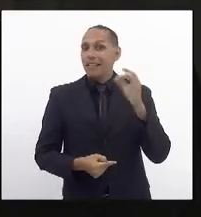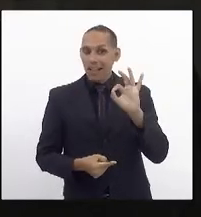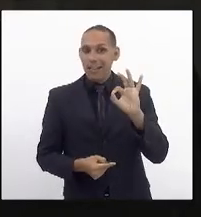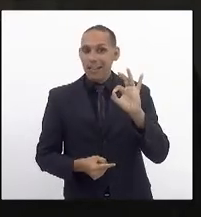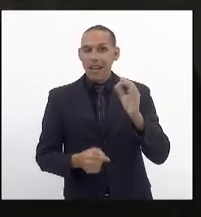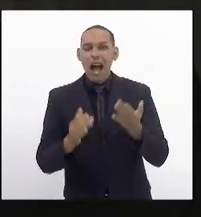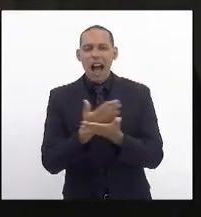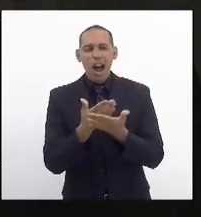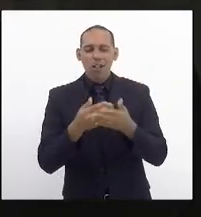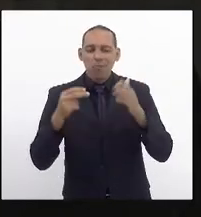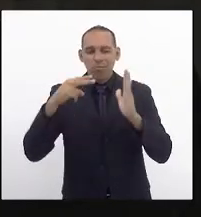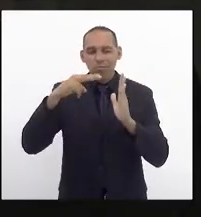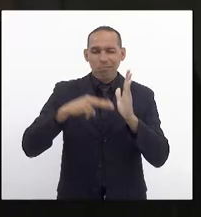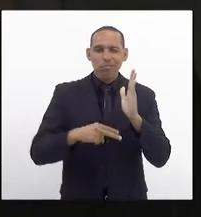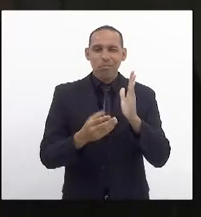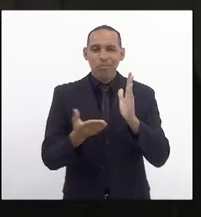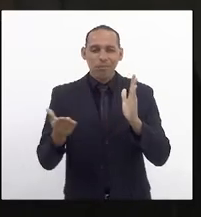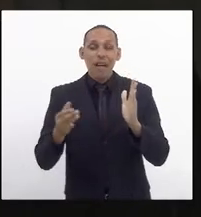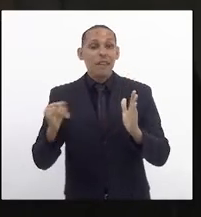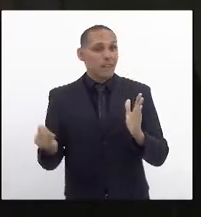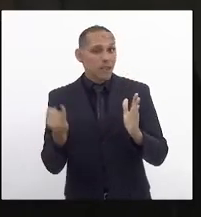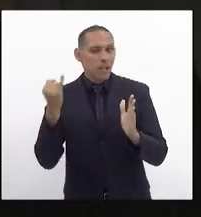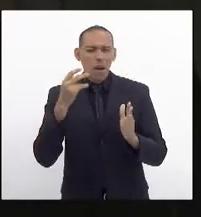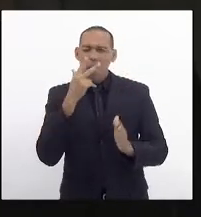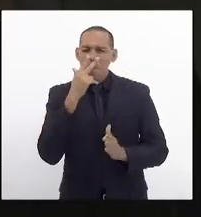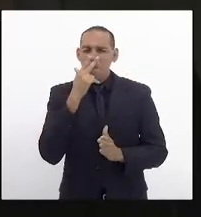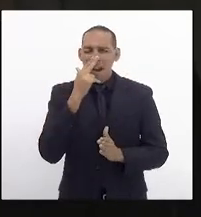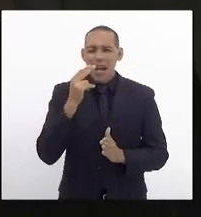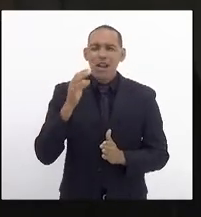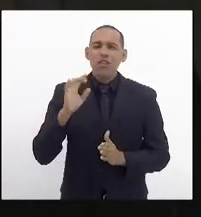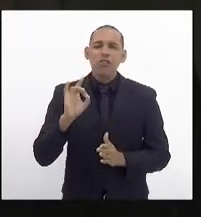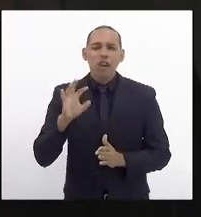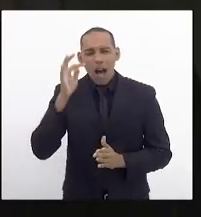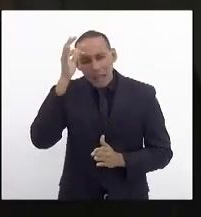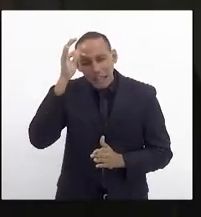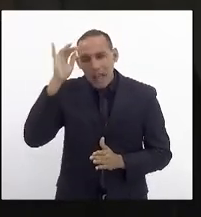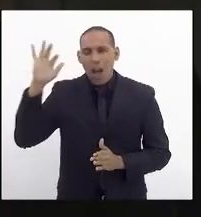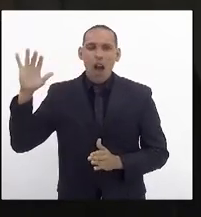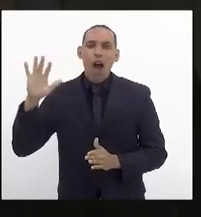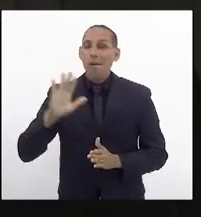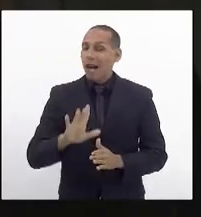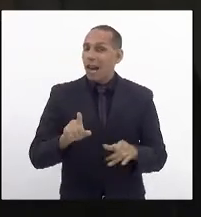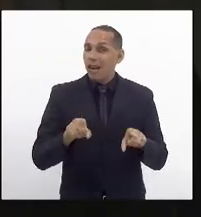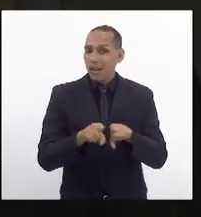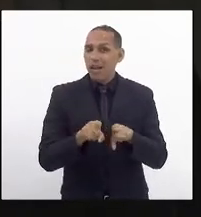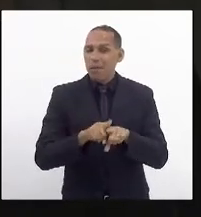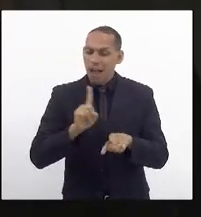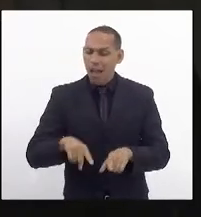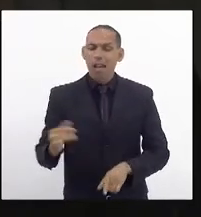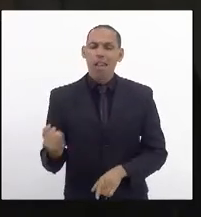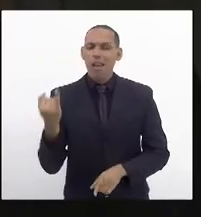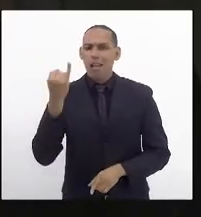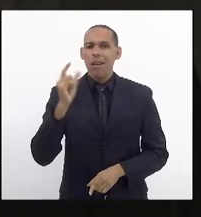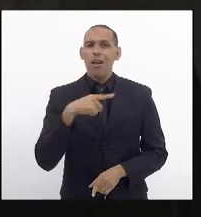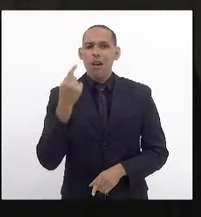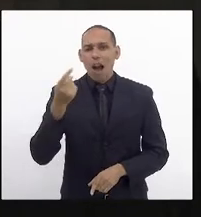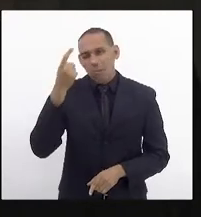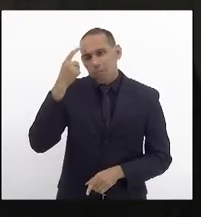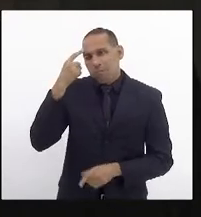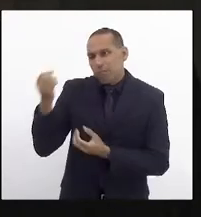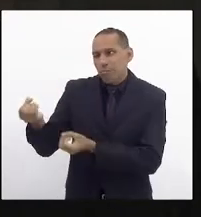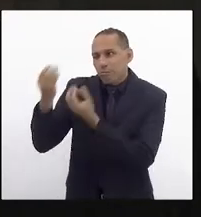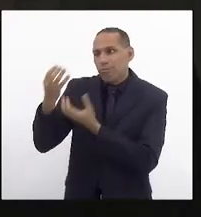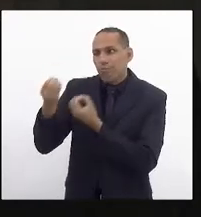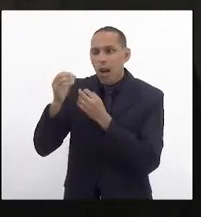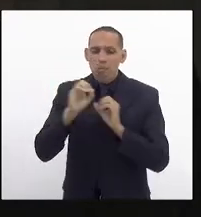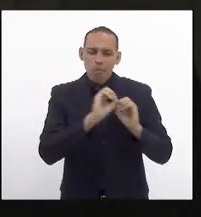muito importante parece que é teórico e ué mas além de teórico é de grande importância para concientizar